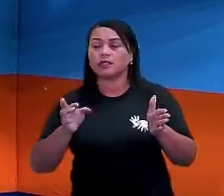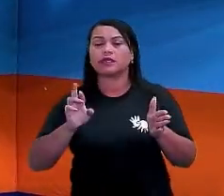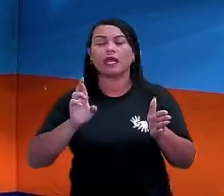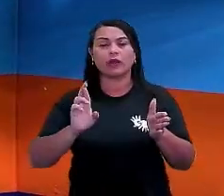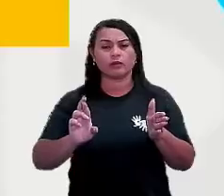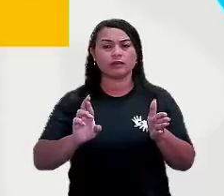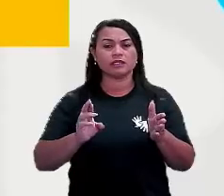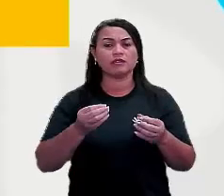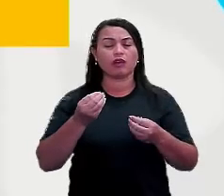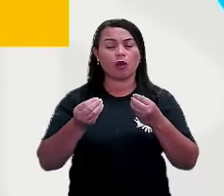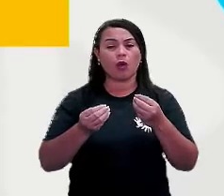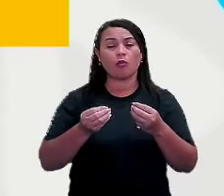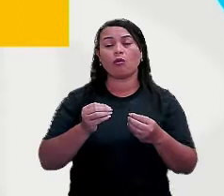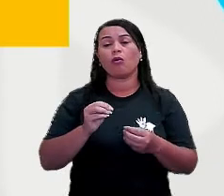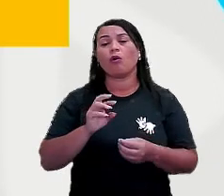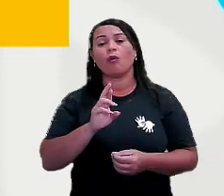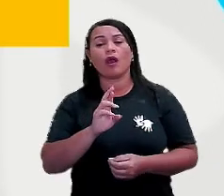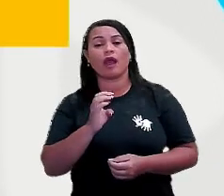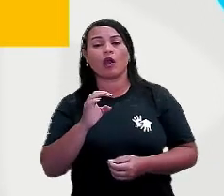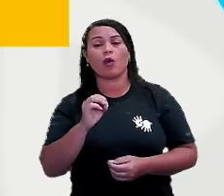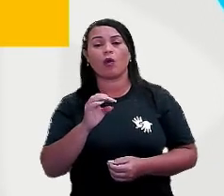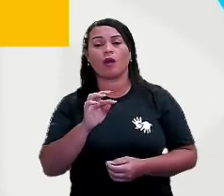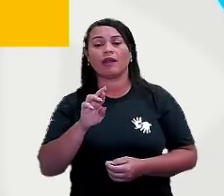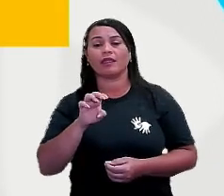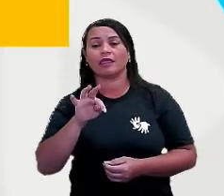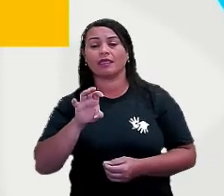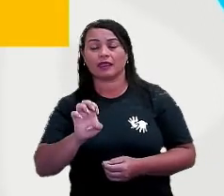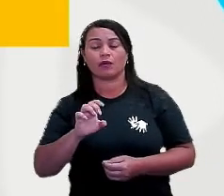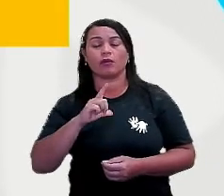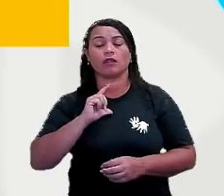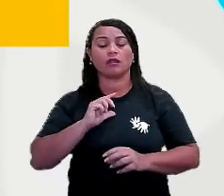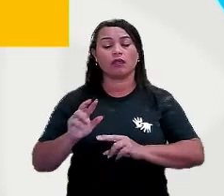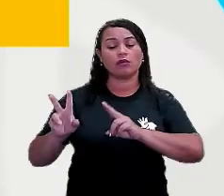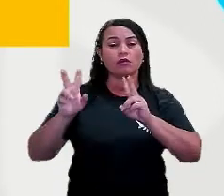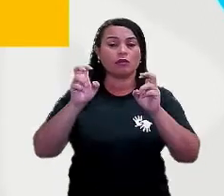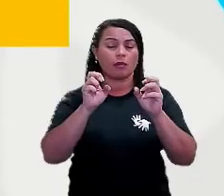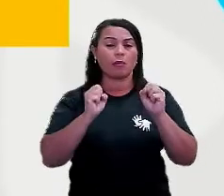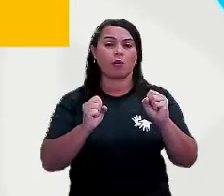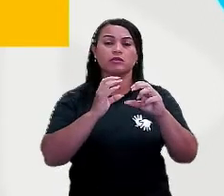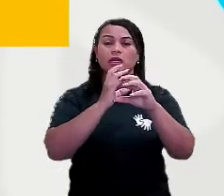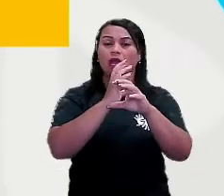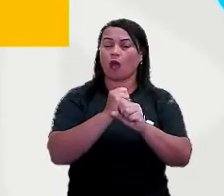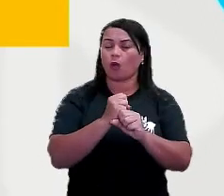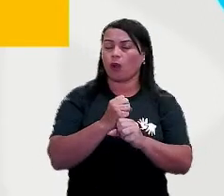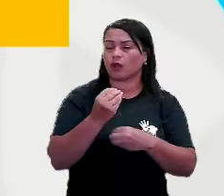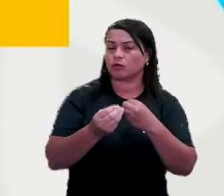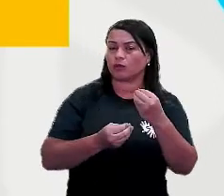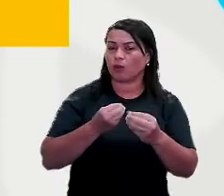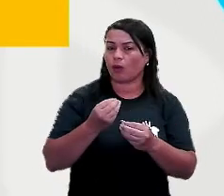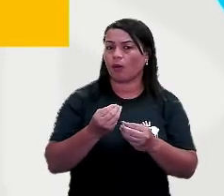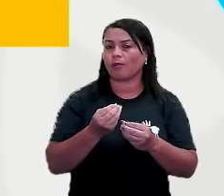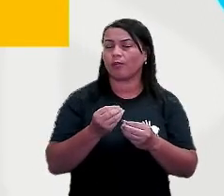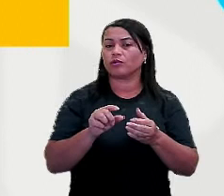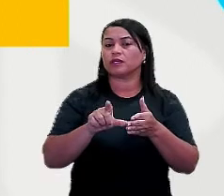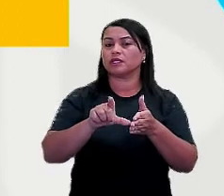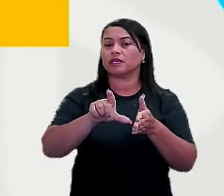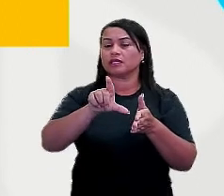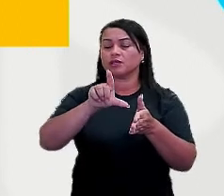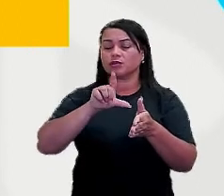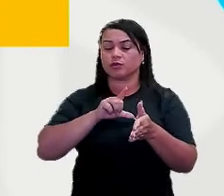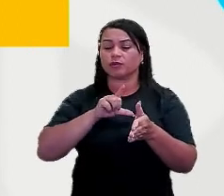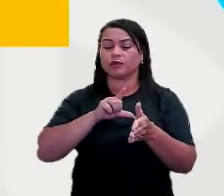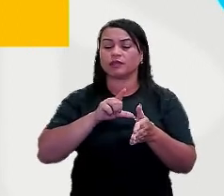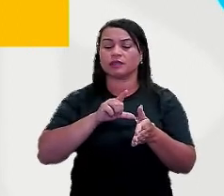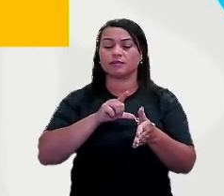dita recursiva ou recorrente, quando determinado termo pode ser calculado em função de termos